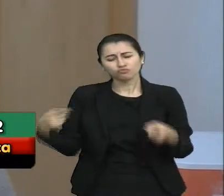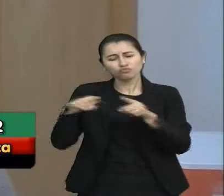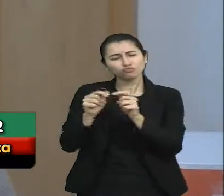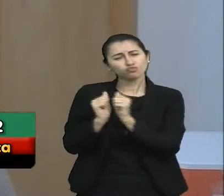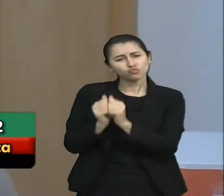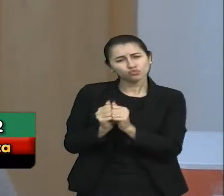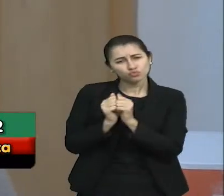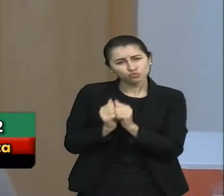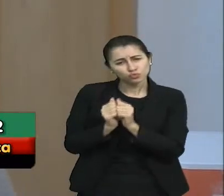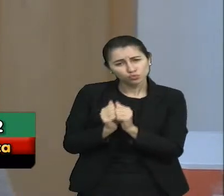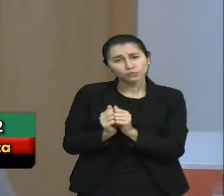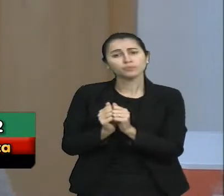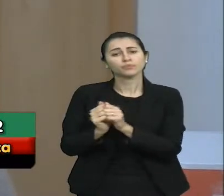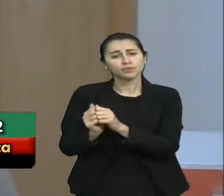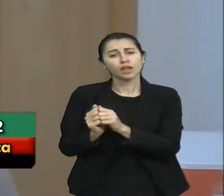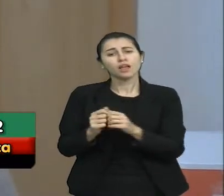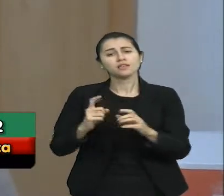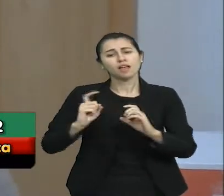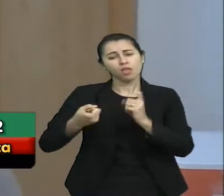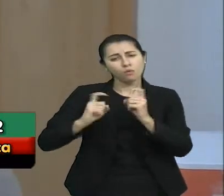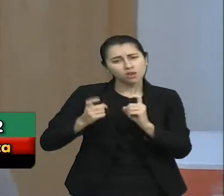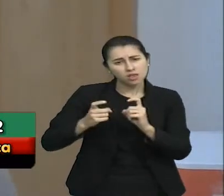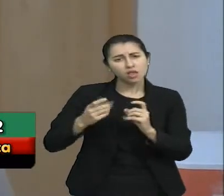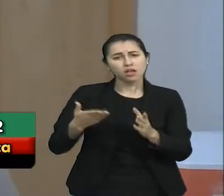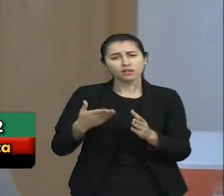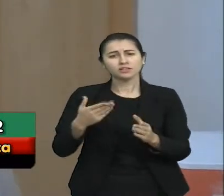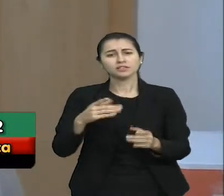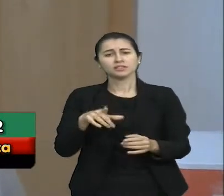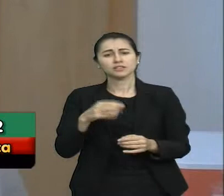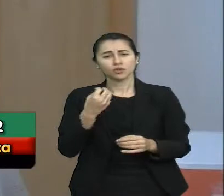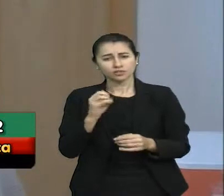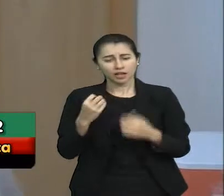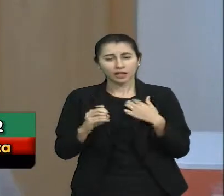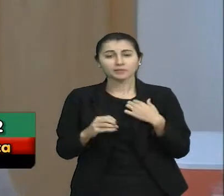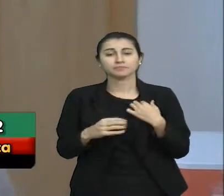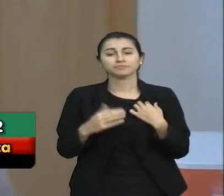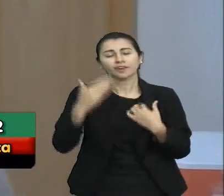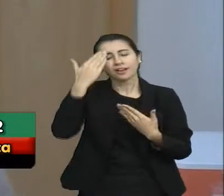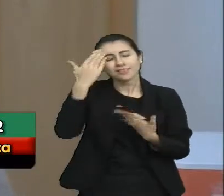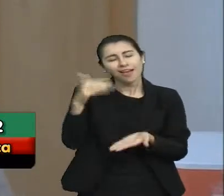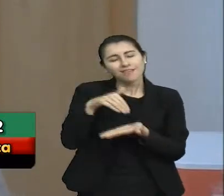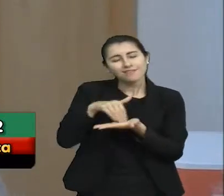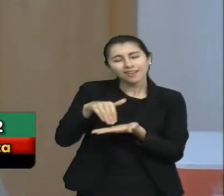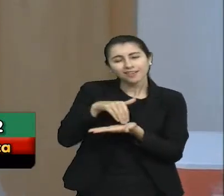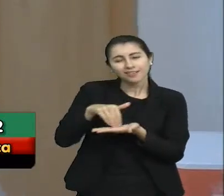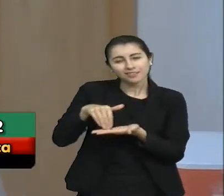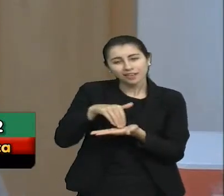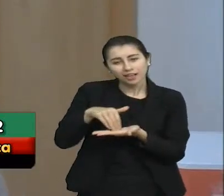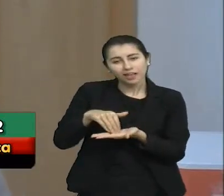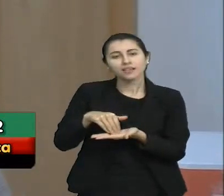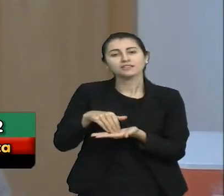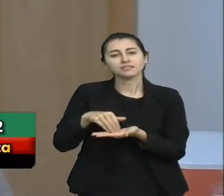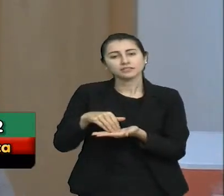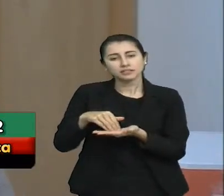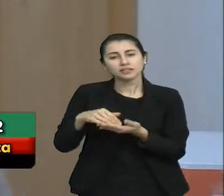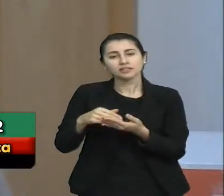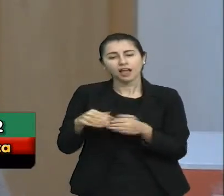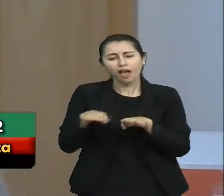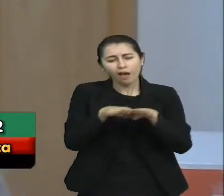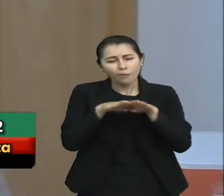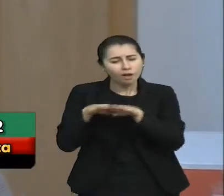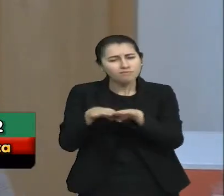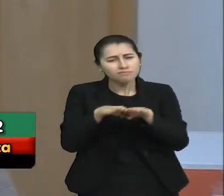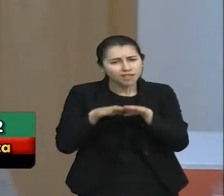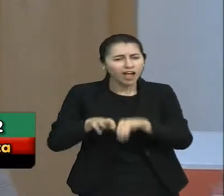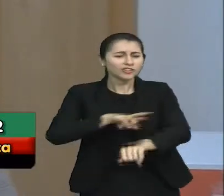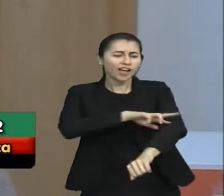Fórum Interreligioso de Osasco. Agradecer a nossa secretária executiva de Políticas de Promoção da Igualdade Racial, Amanda